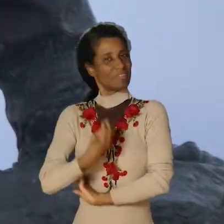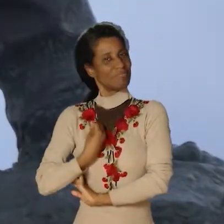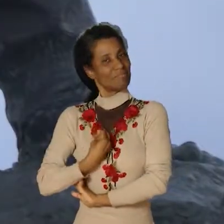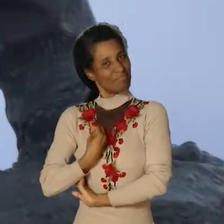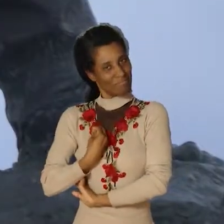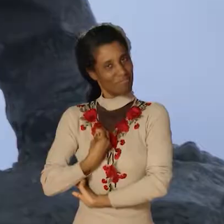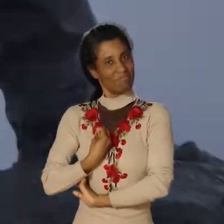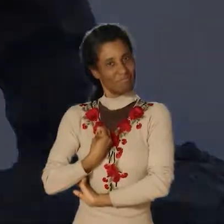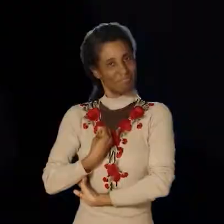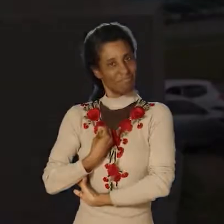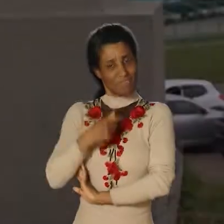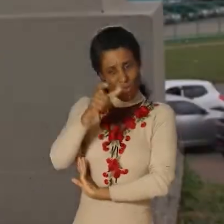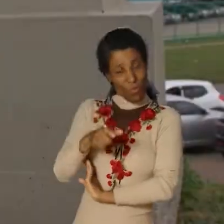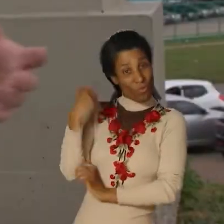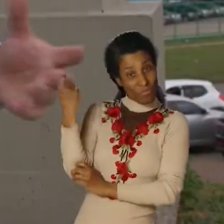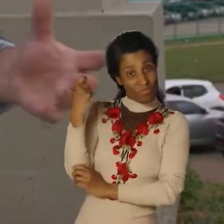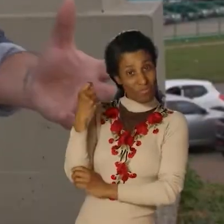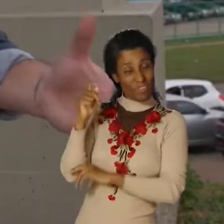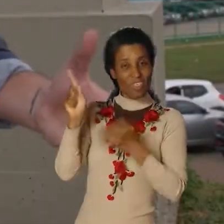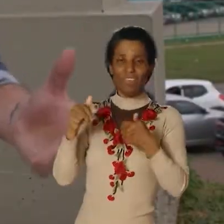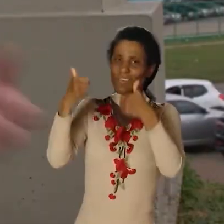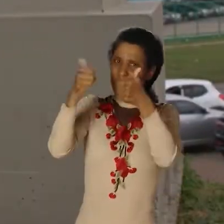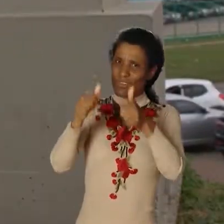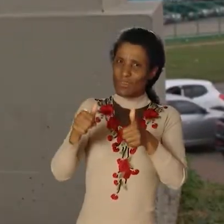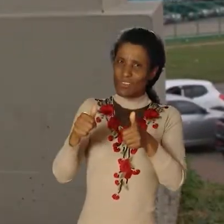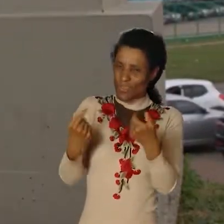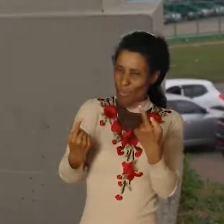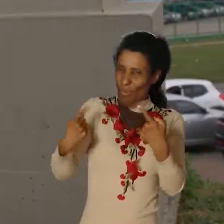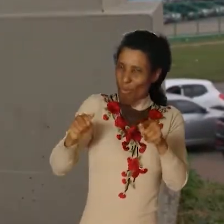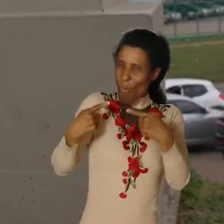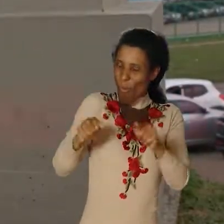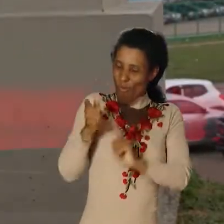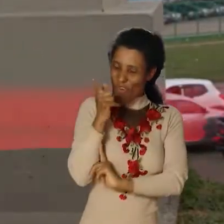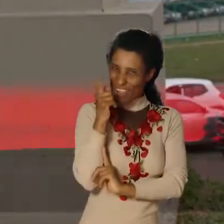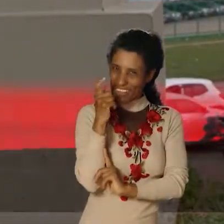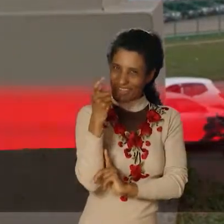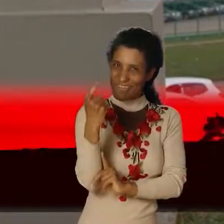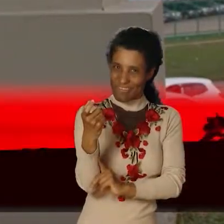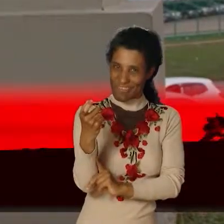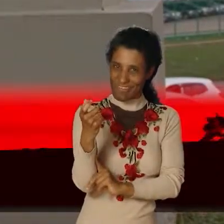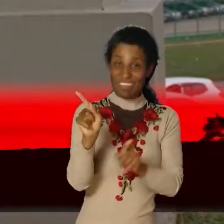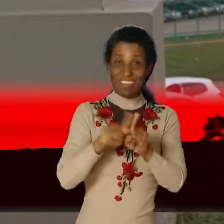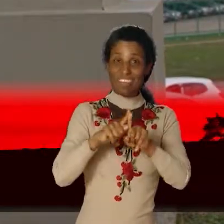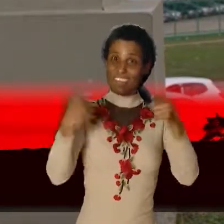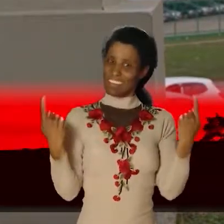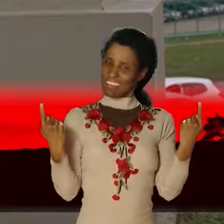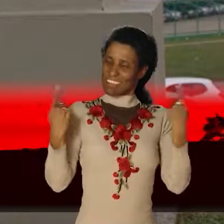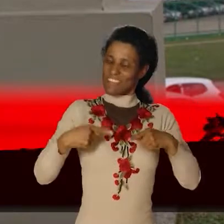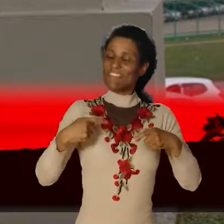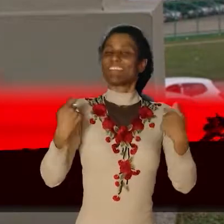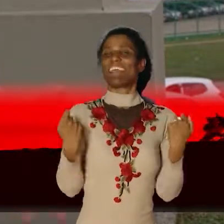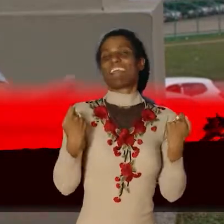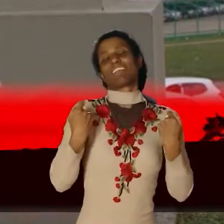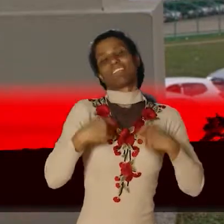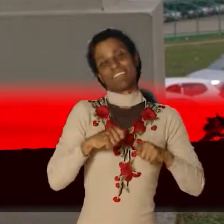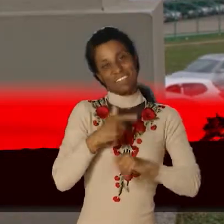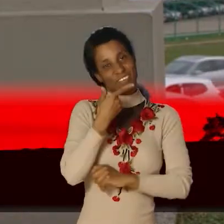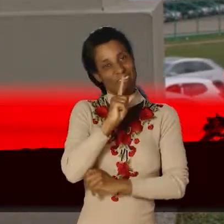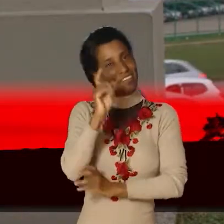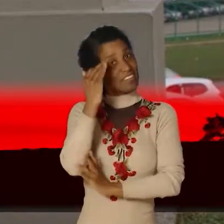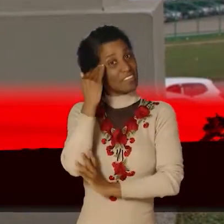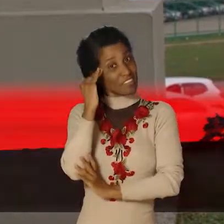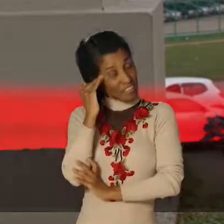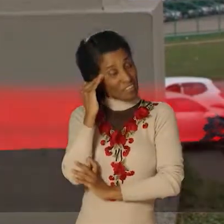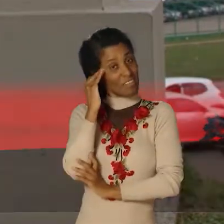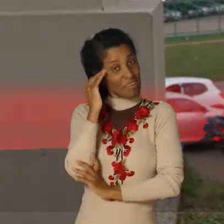pensar e viver. O gaúcho é uma figura que provoca a nossa curiosidade e desafia a nossa capacidade